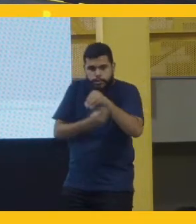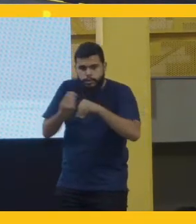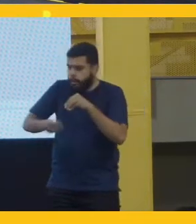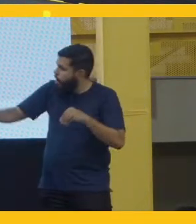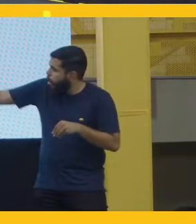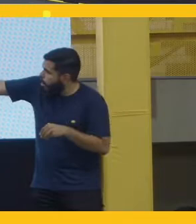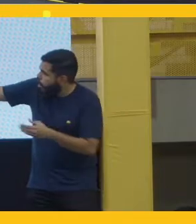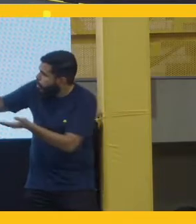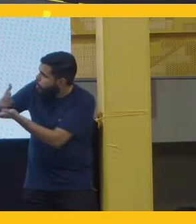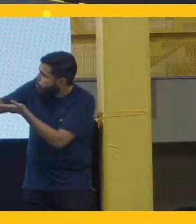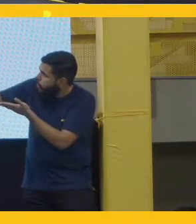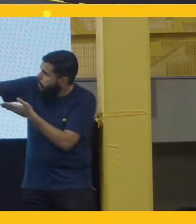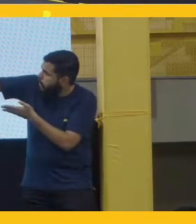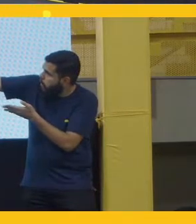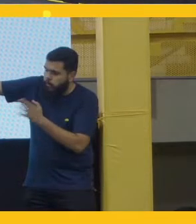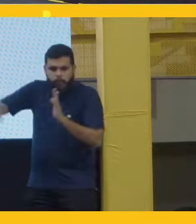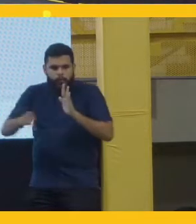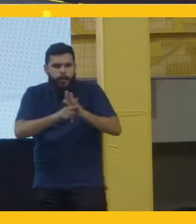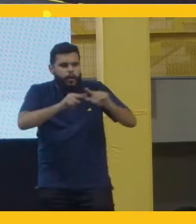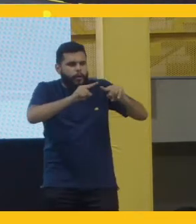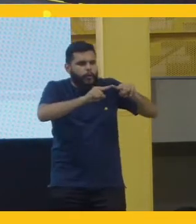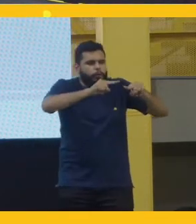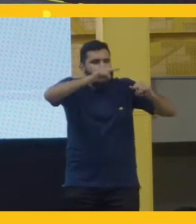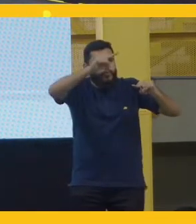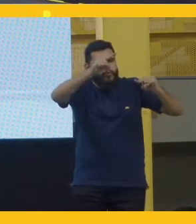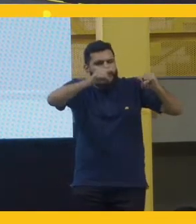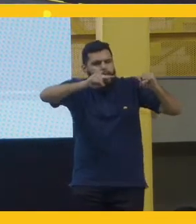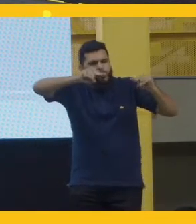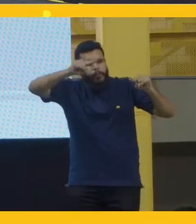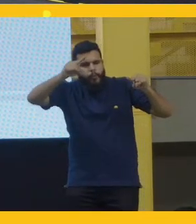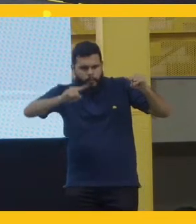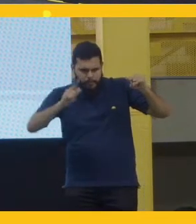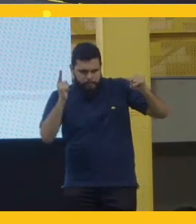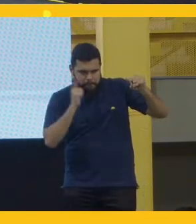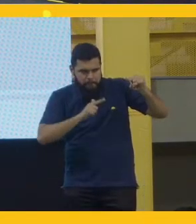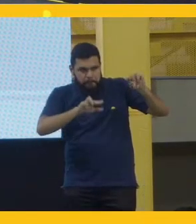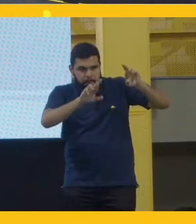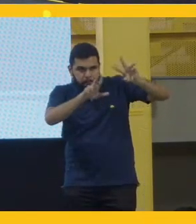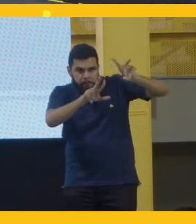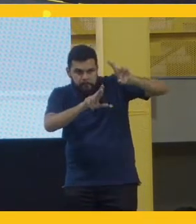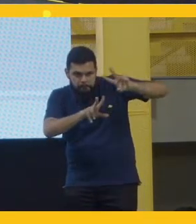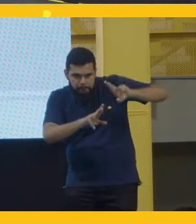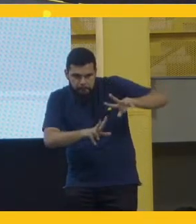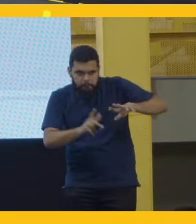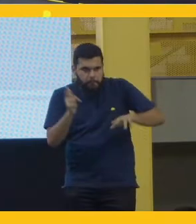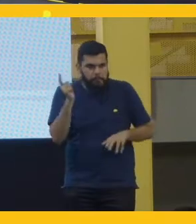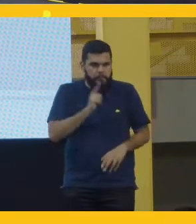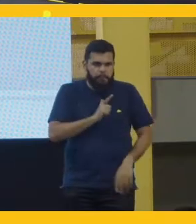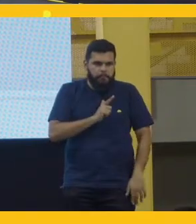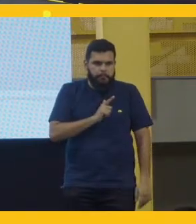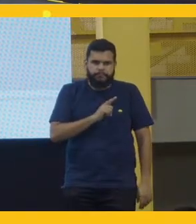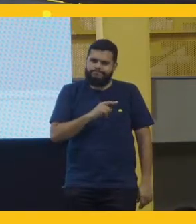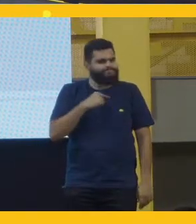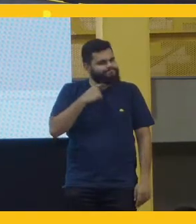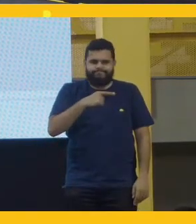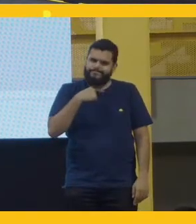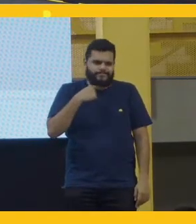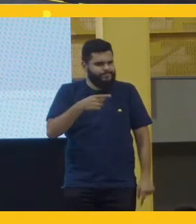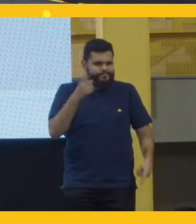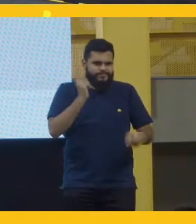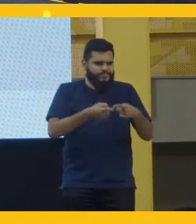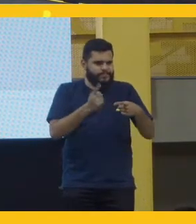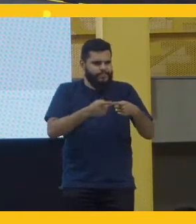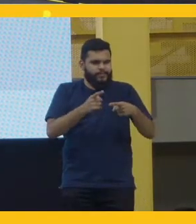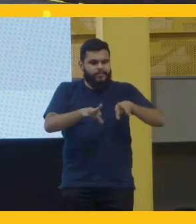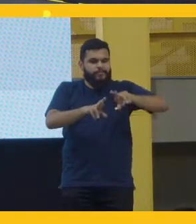nesse valor de comprimento de onda, eu consigo diferenciar essas coisas? Não consigo.